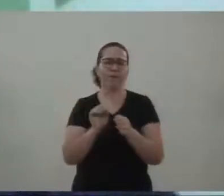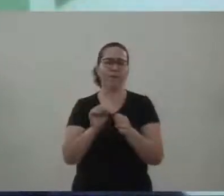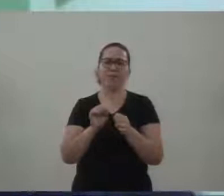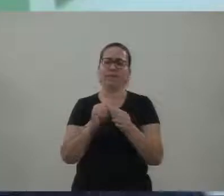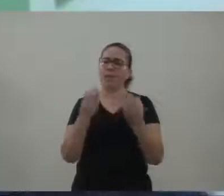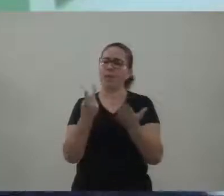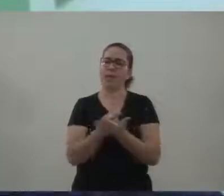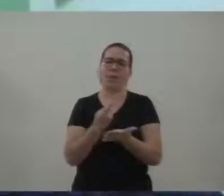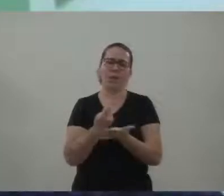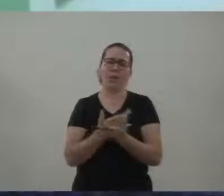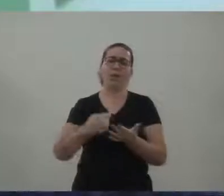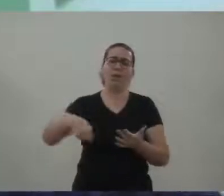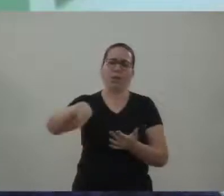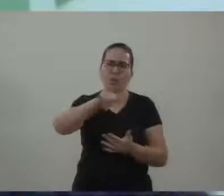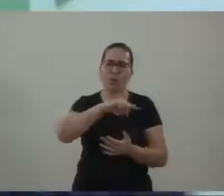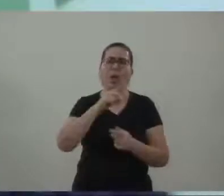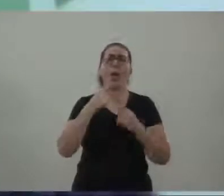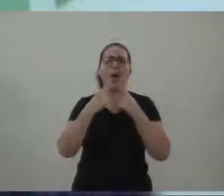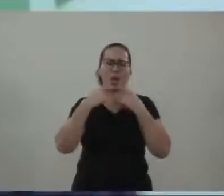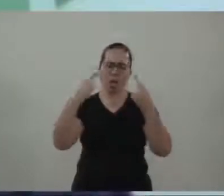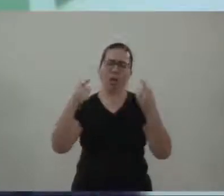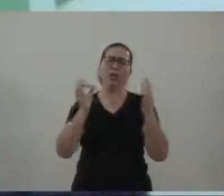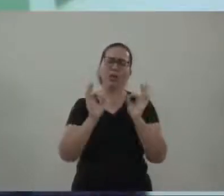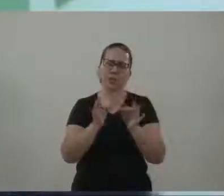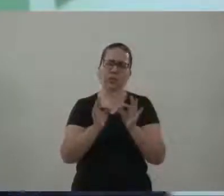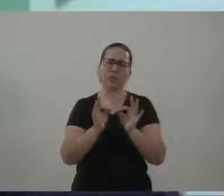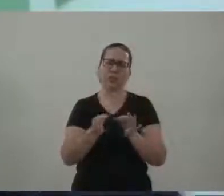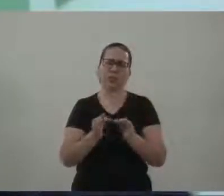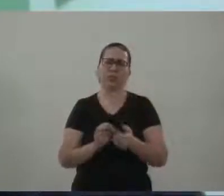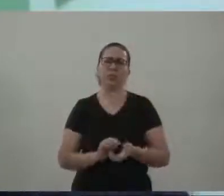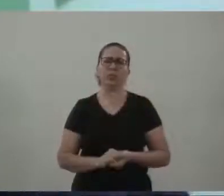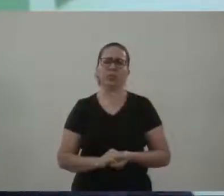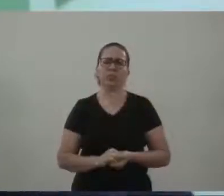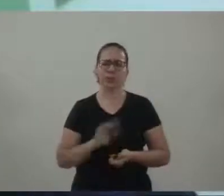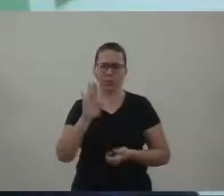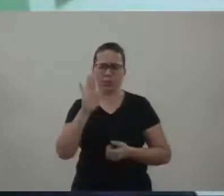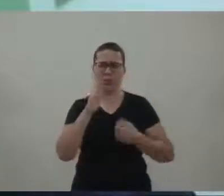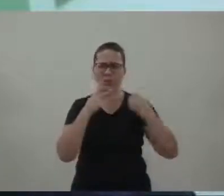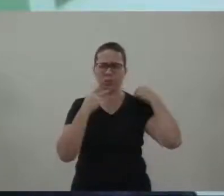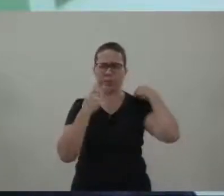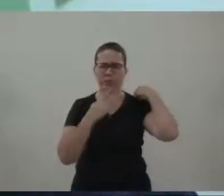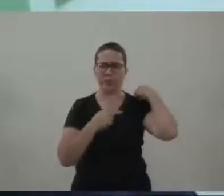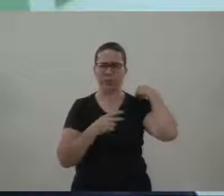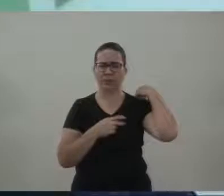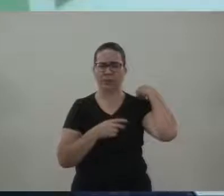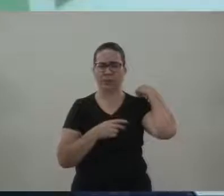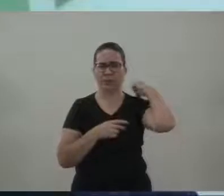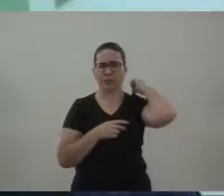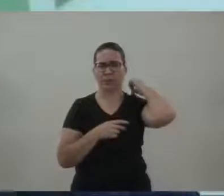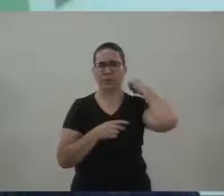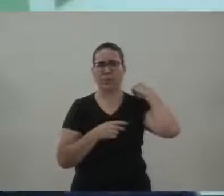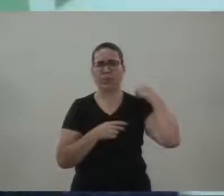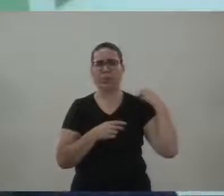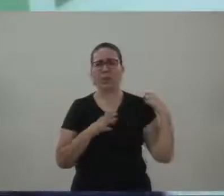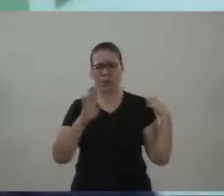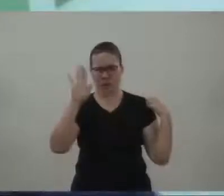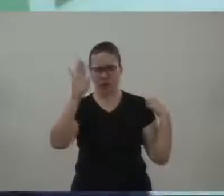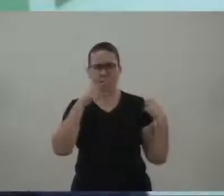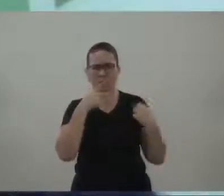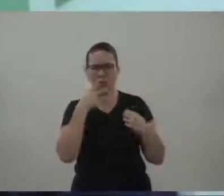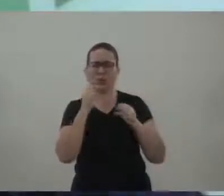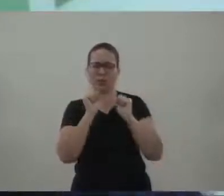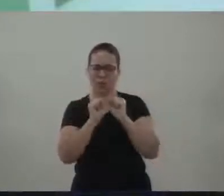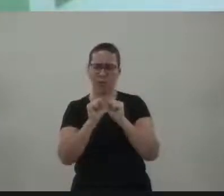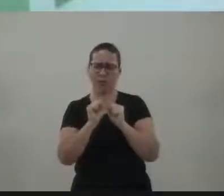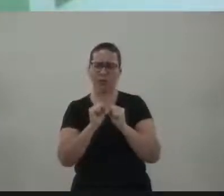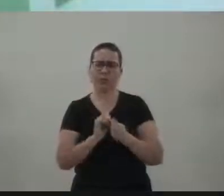está certo. A população tem todo o direito de cobrar. Sandro, alguém pediu a parte? Me dá a parte, claro. Sandro. Por